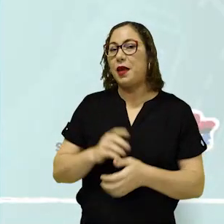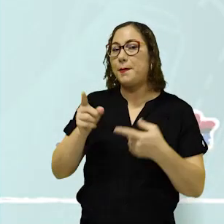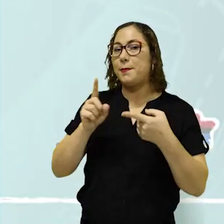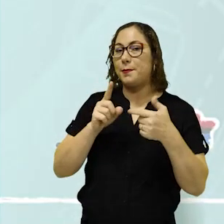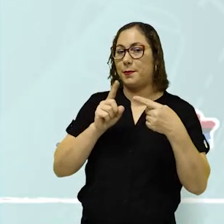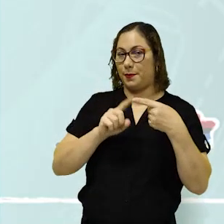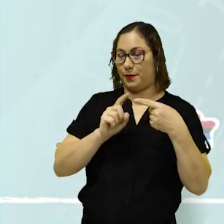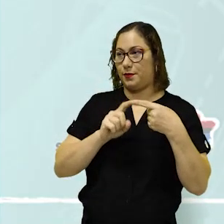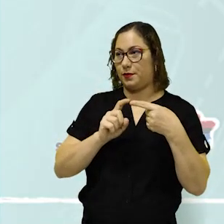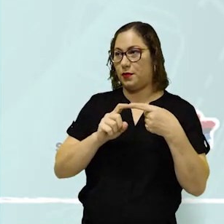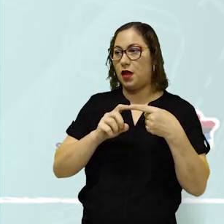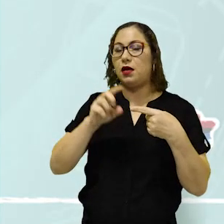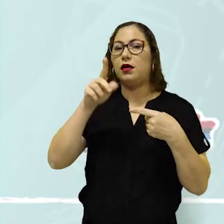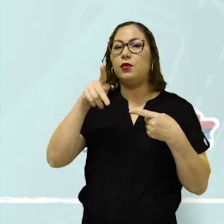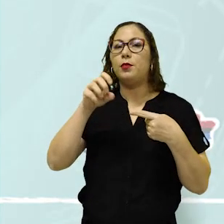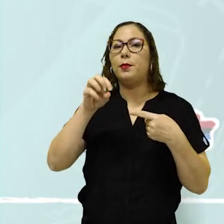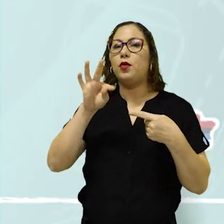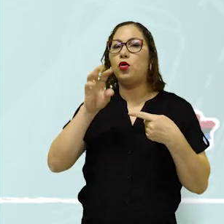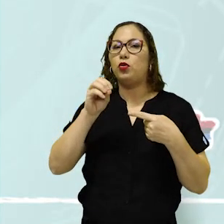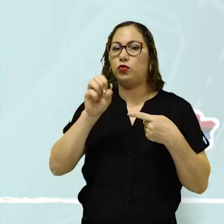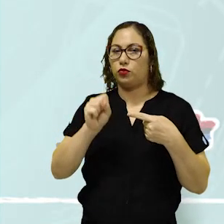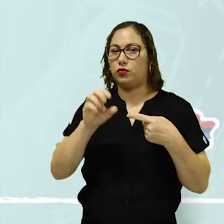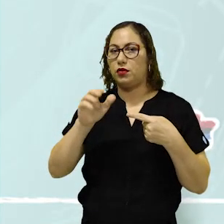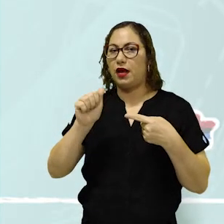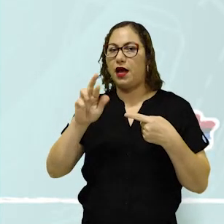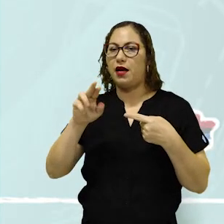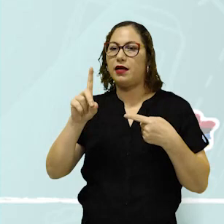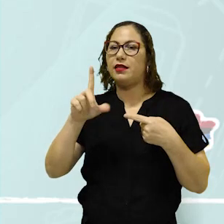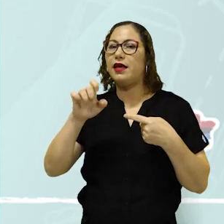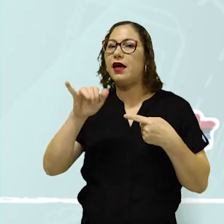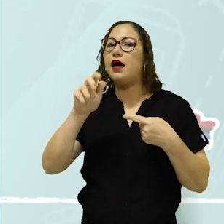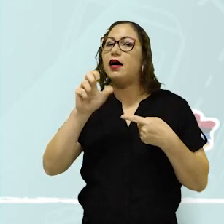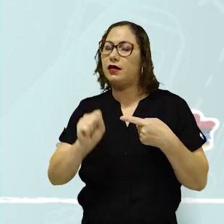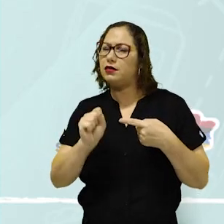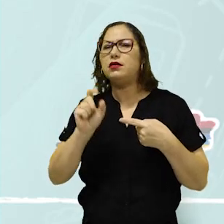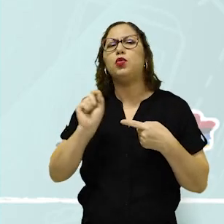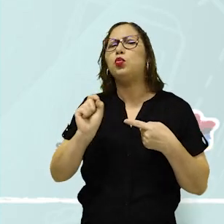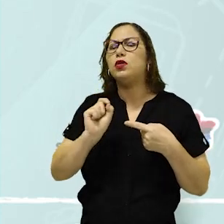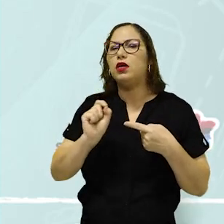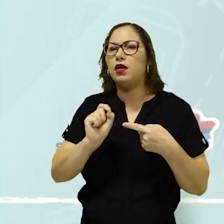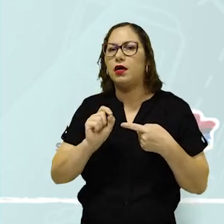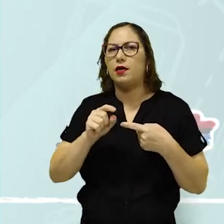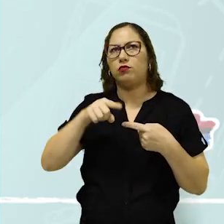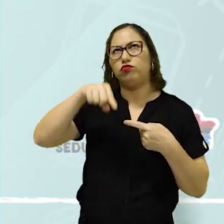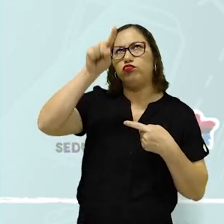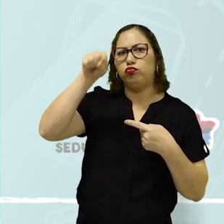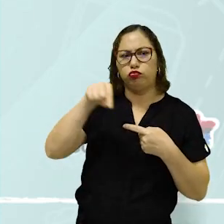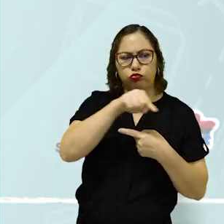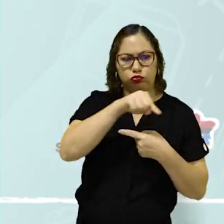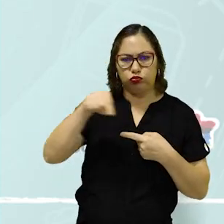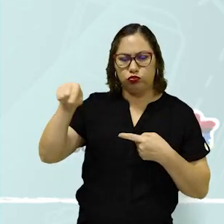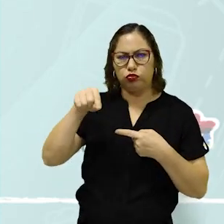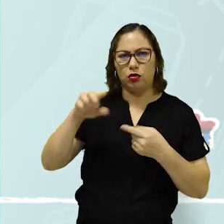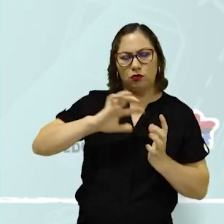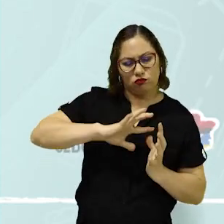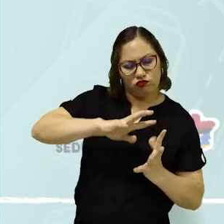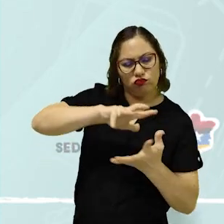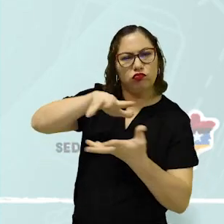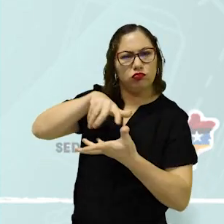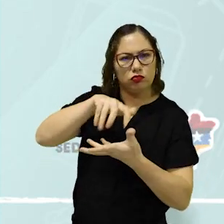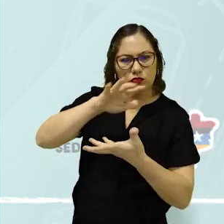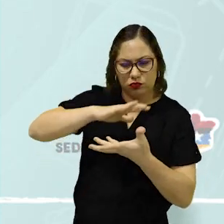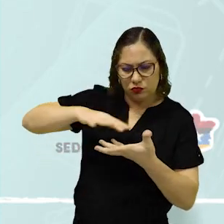Primeiro, pontos cardeais. Os pontos cardeais são pontos ou direções da superfície